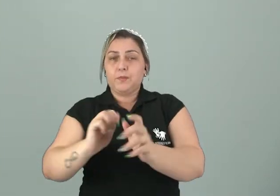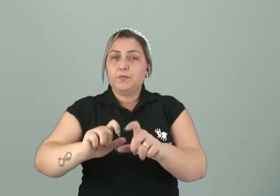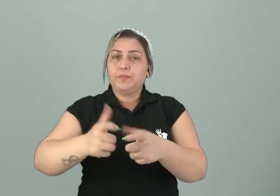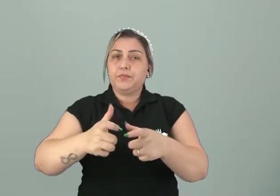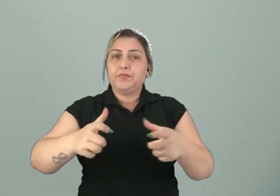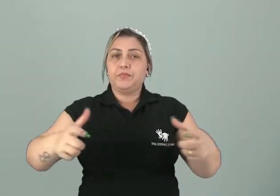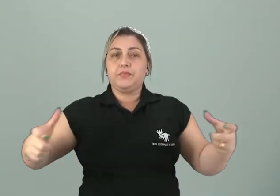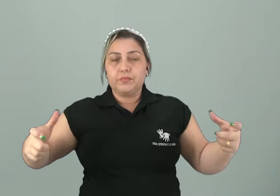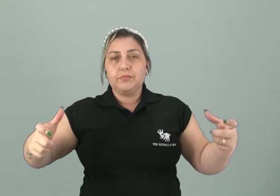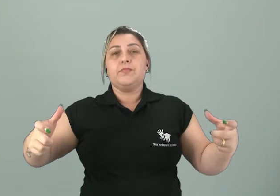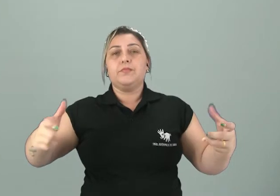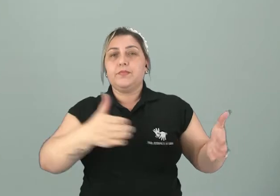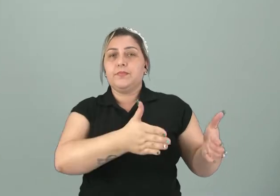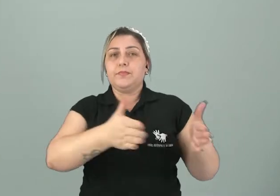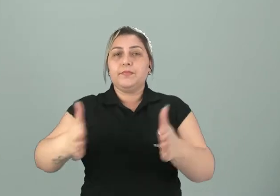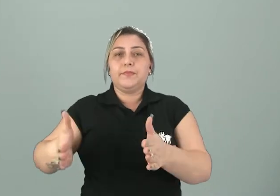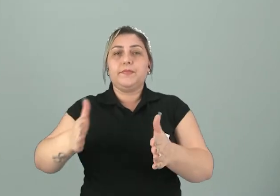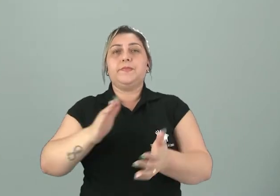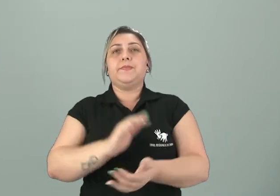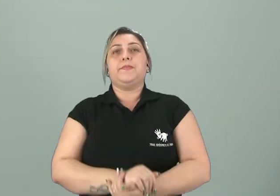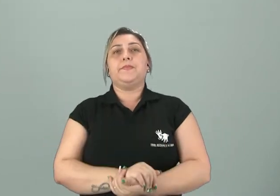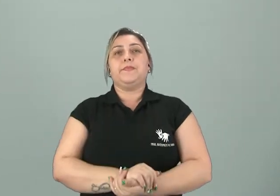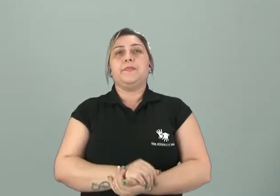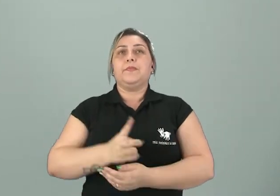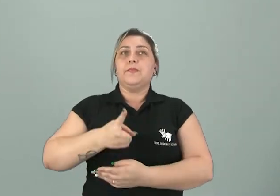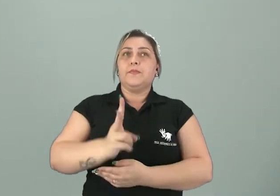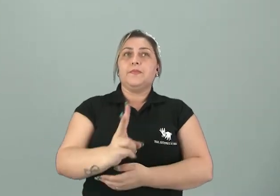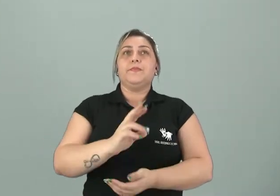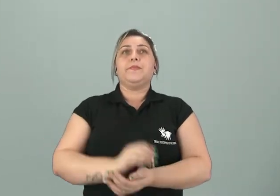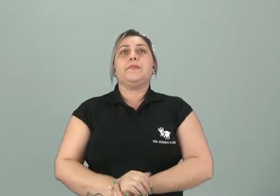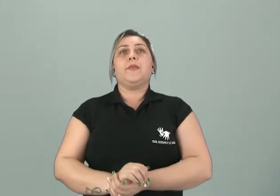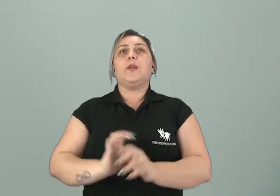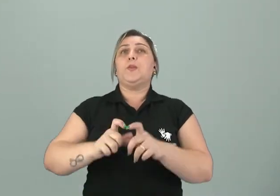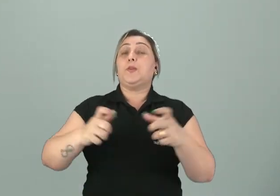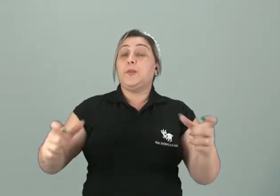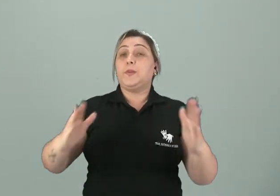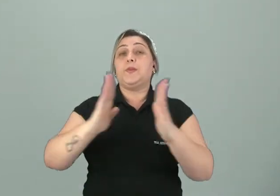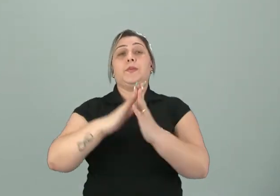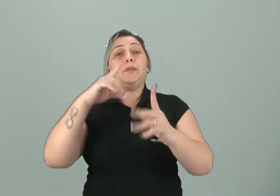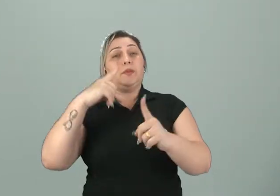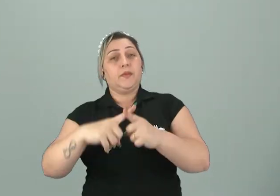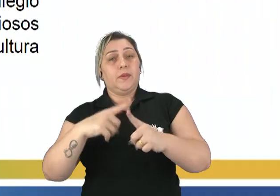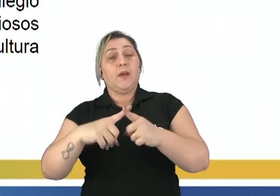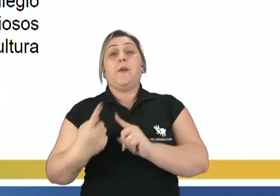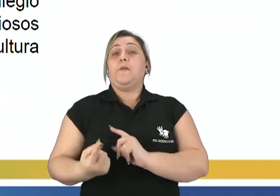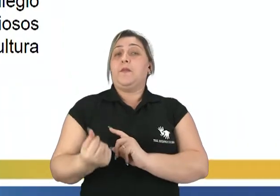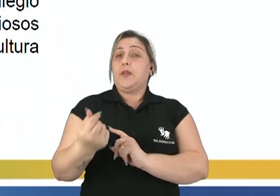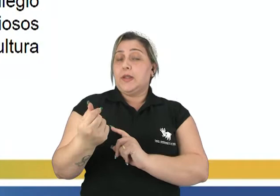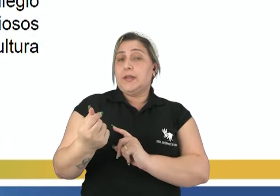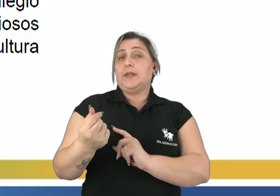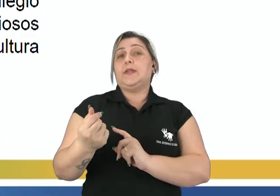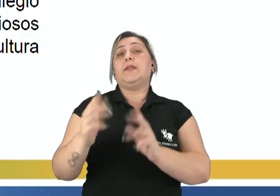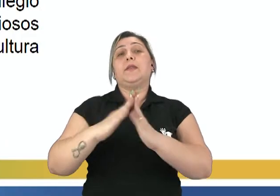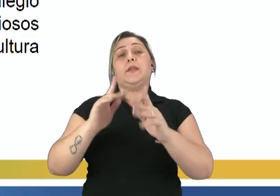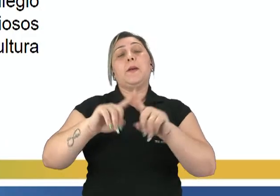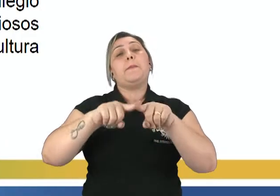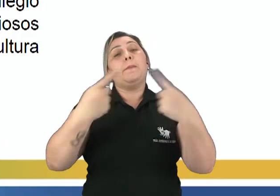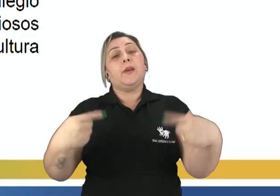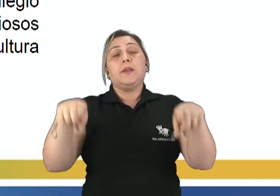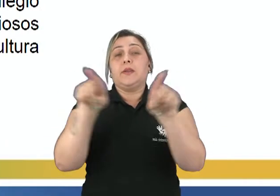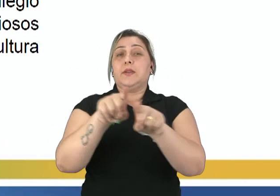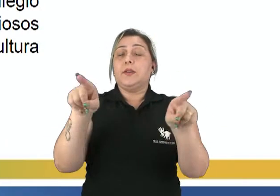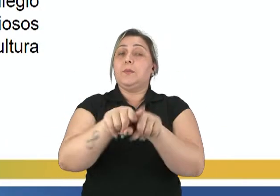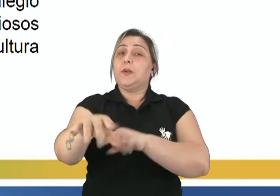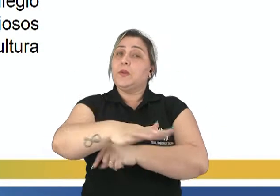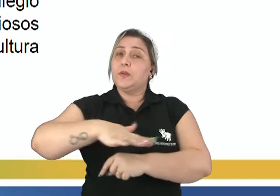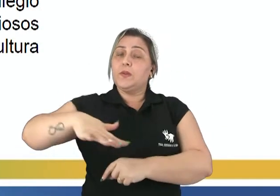cada vez mais crescendo nesse período. Continuando. Não só o poder financeiro da igreja